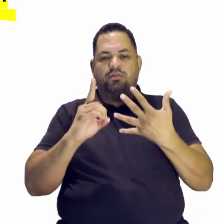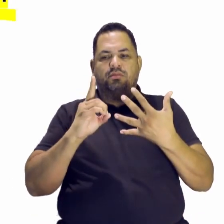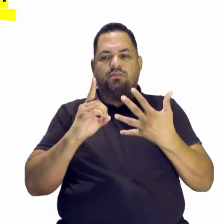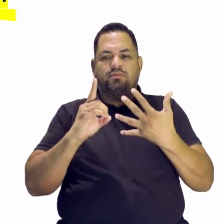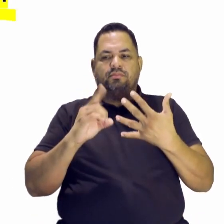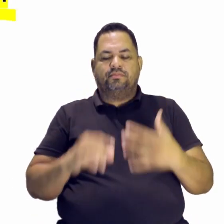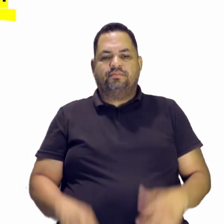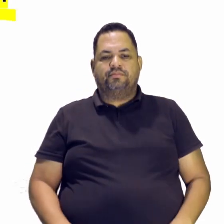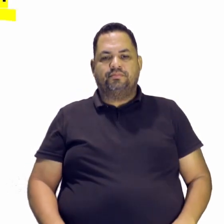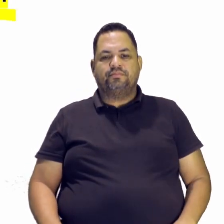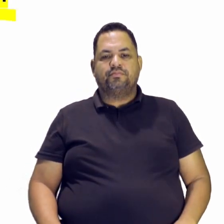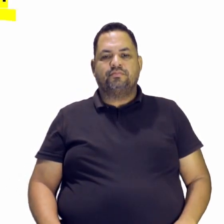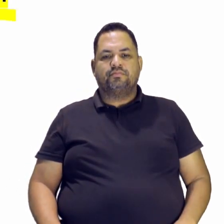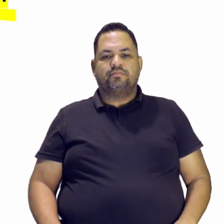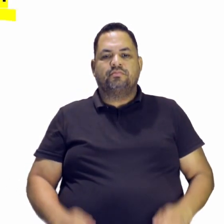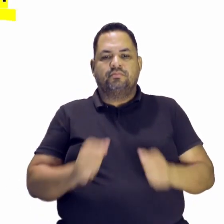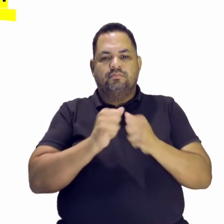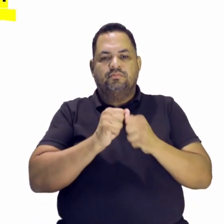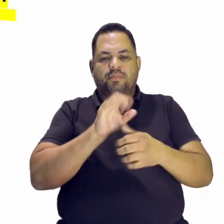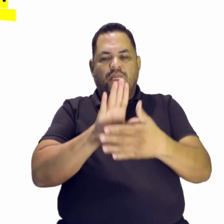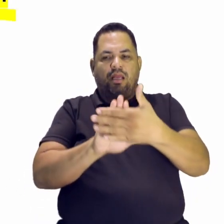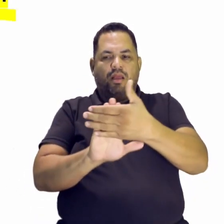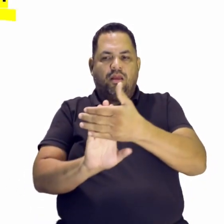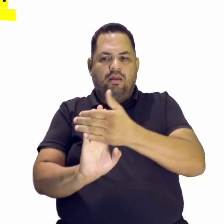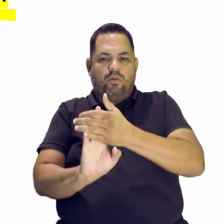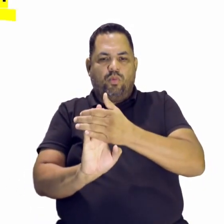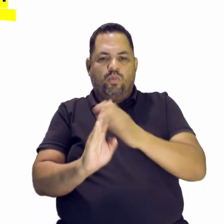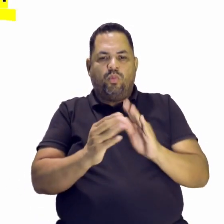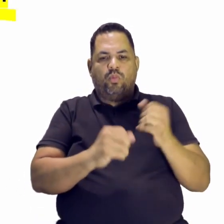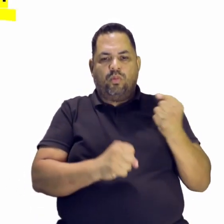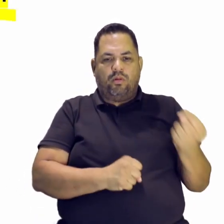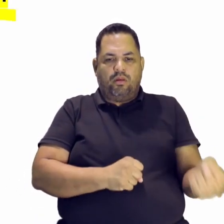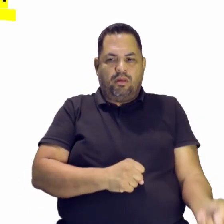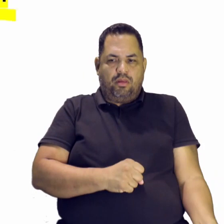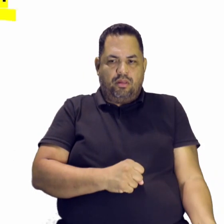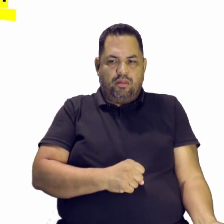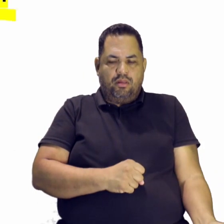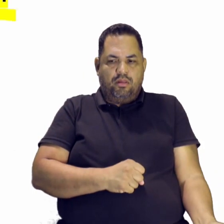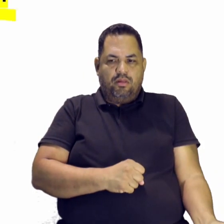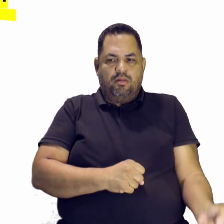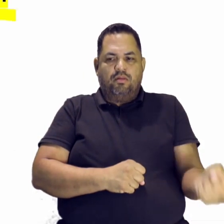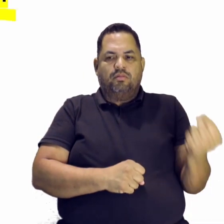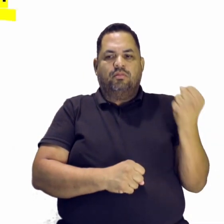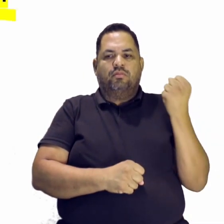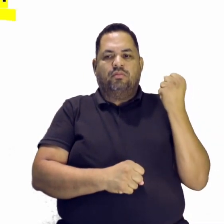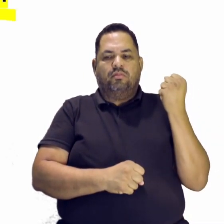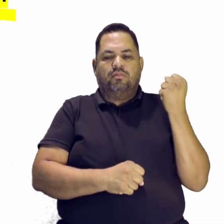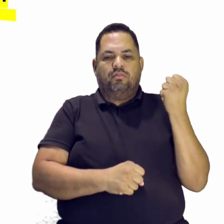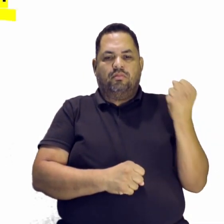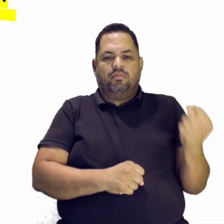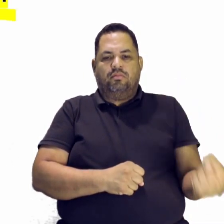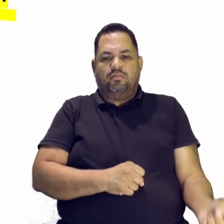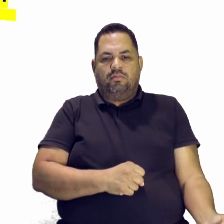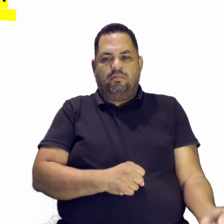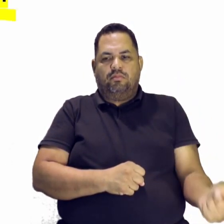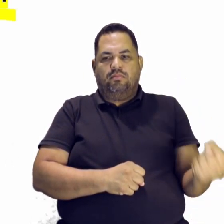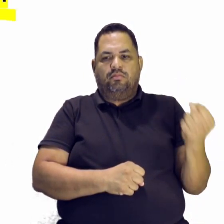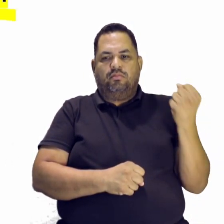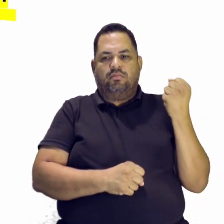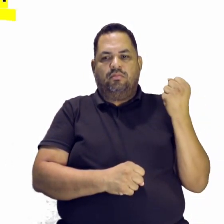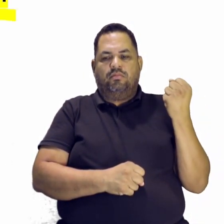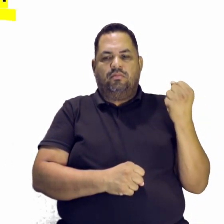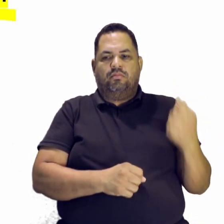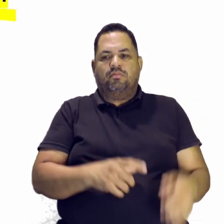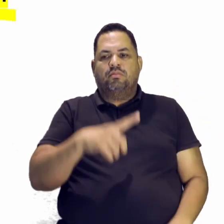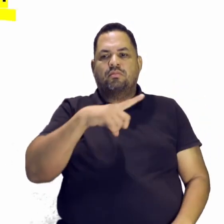vai se alongar, ele vai se tornar mais elástico. Ele vai e ele volta. Ele vai, ele volta. Então, eu